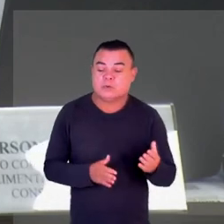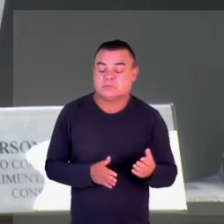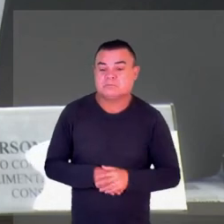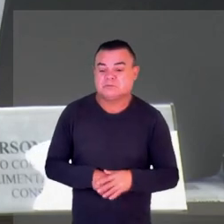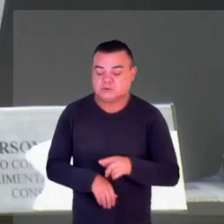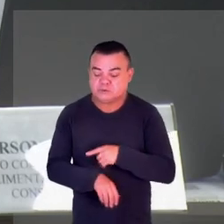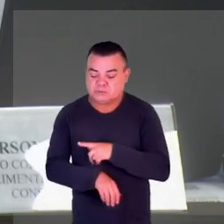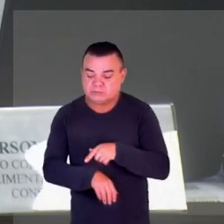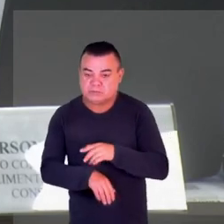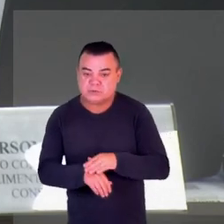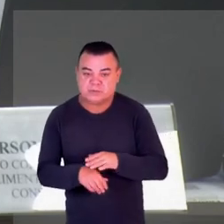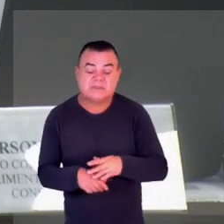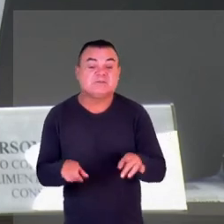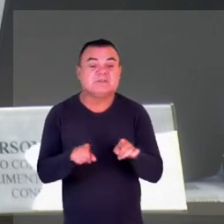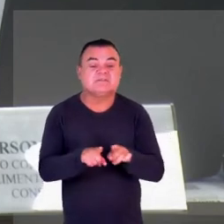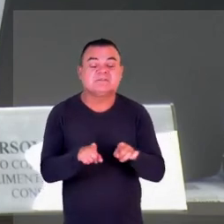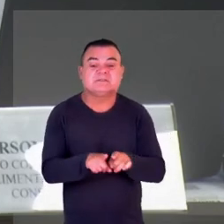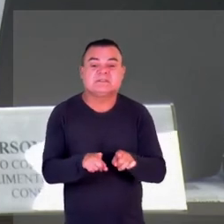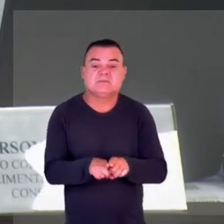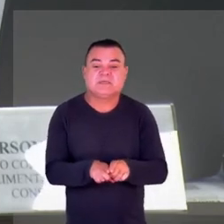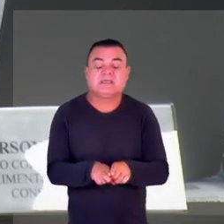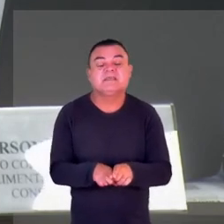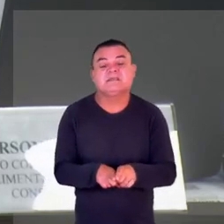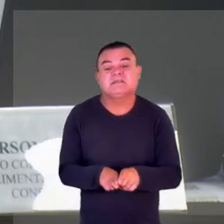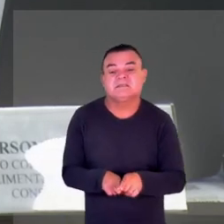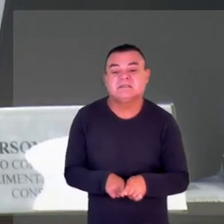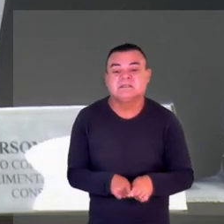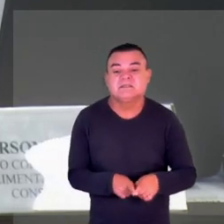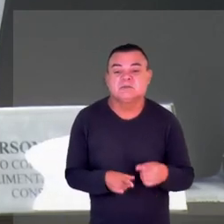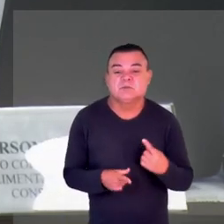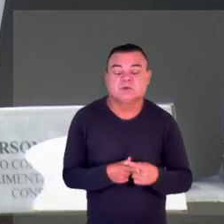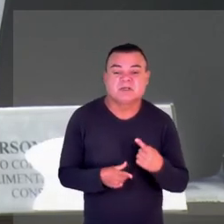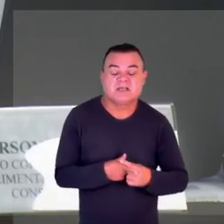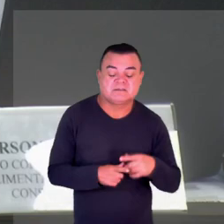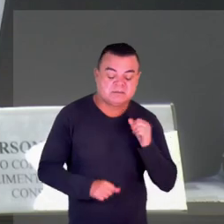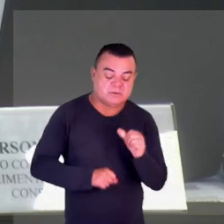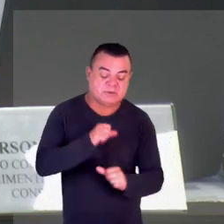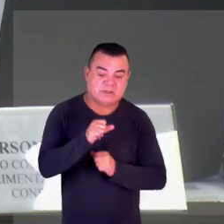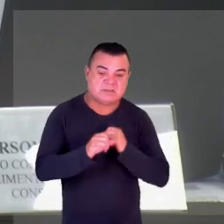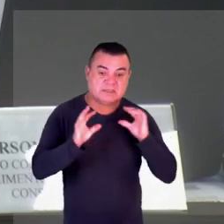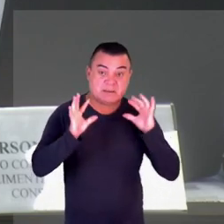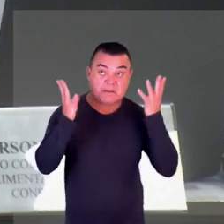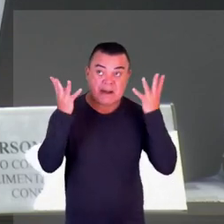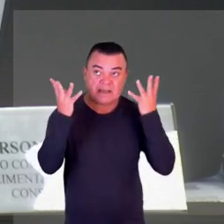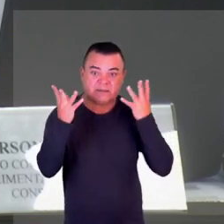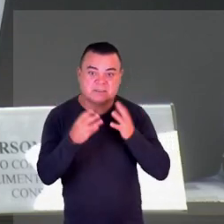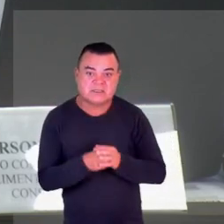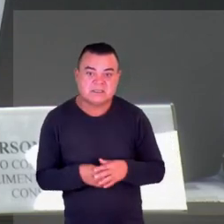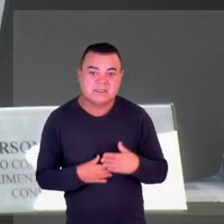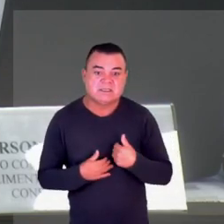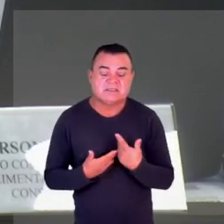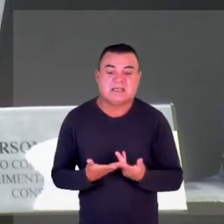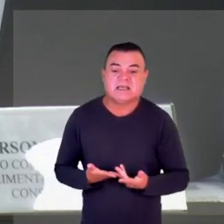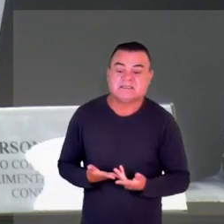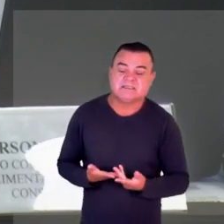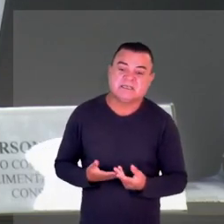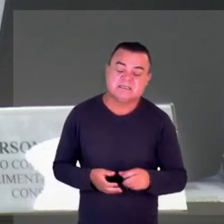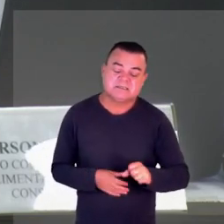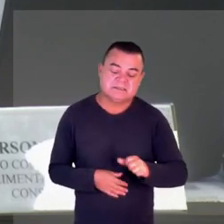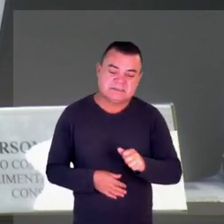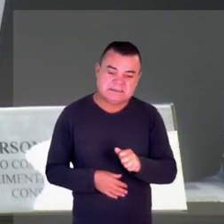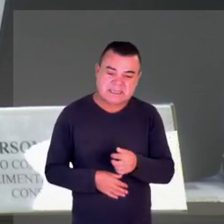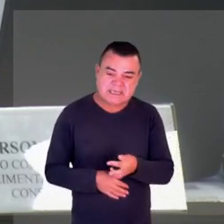eh também por conta inclusive da própri mudanças climáticas e aí você compromete a safra por